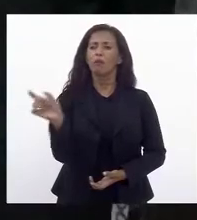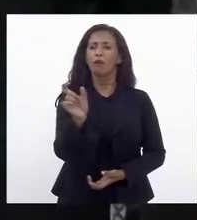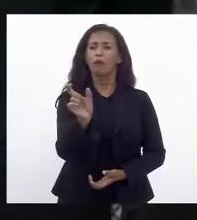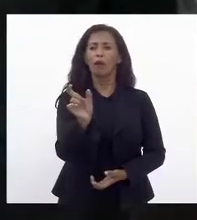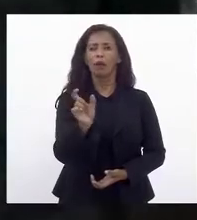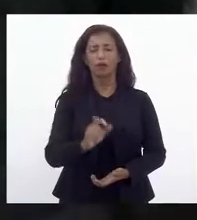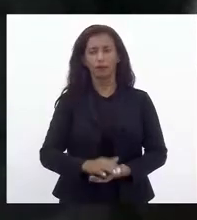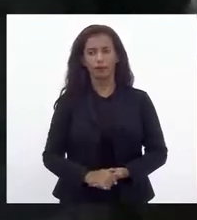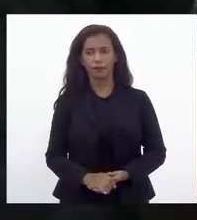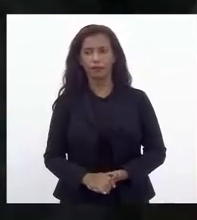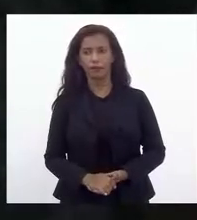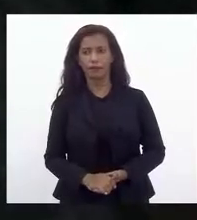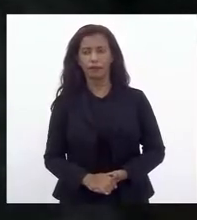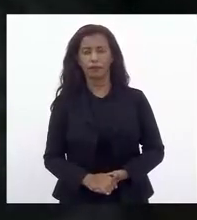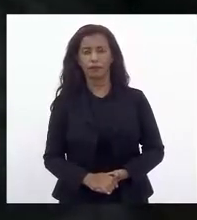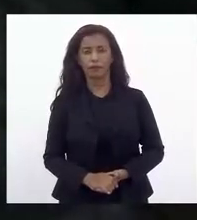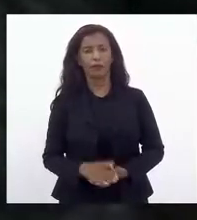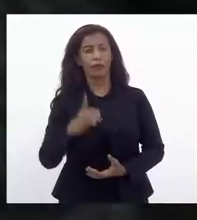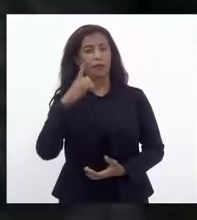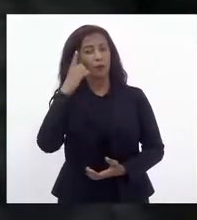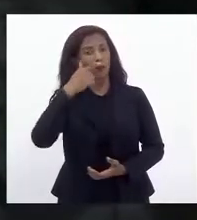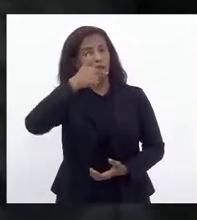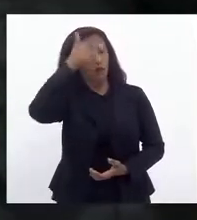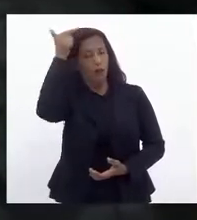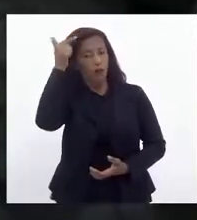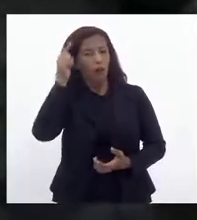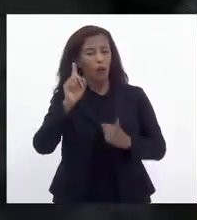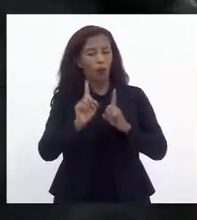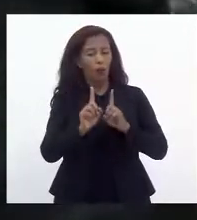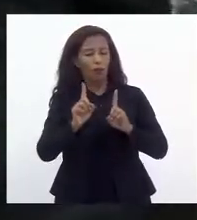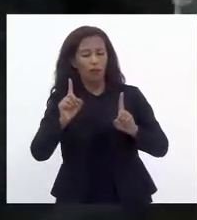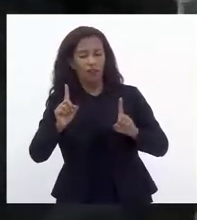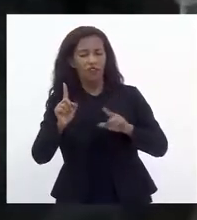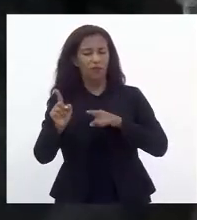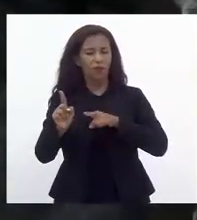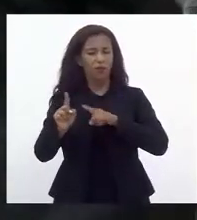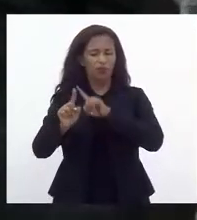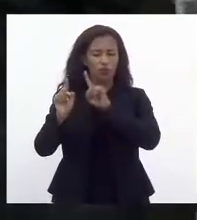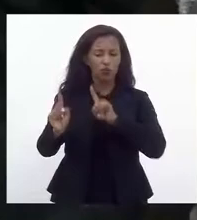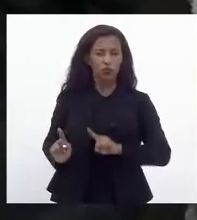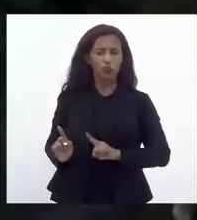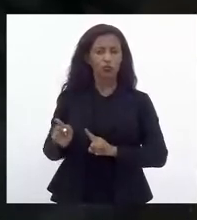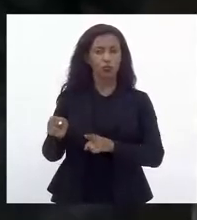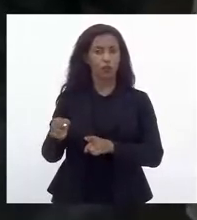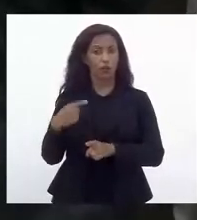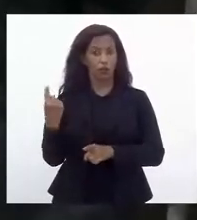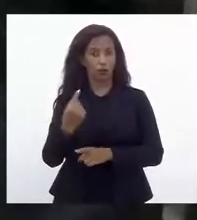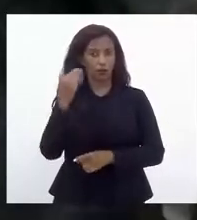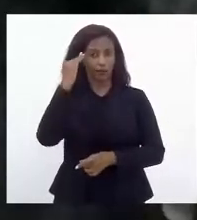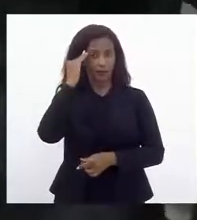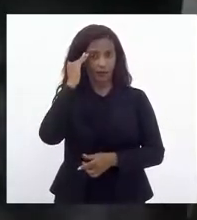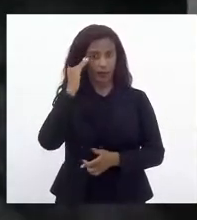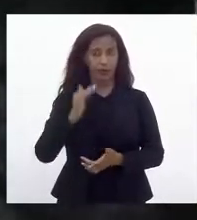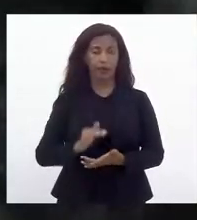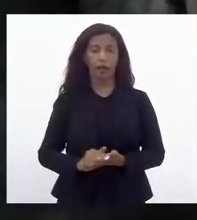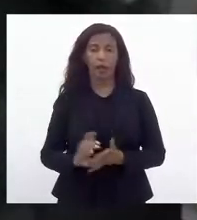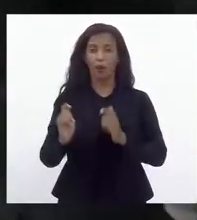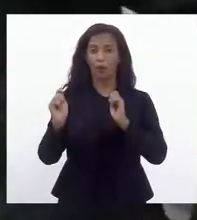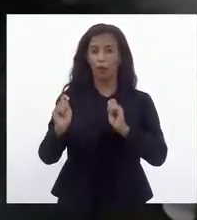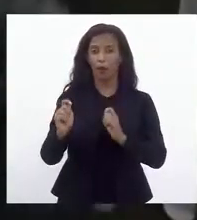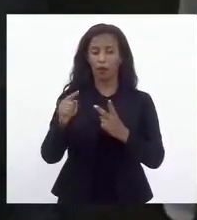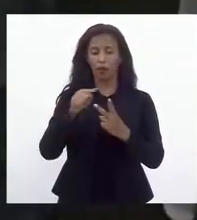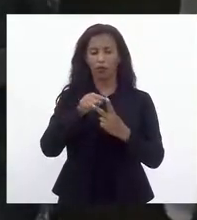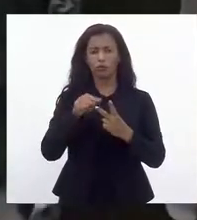do deputado Luiz Paulo. Deputado Luiz Paulo, um afastamento de um servidor nessas condições, no nosso entendimento, pode se dar por